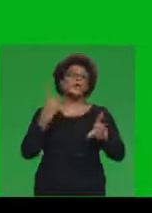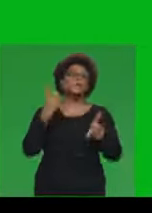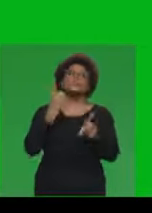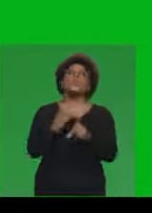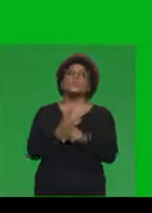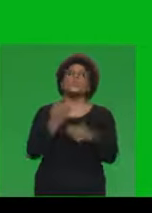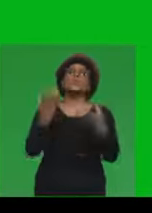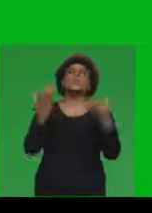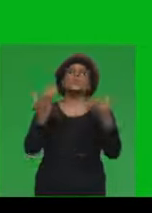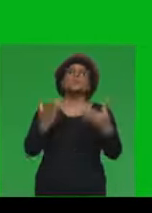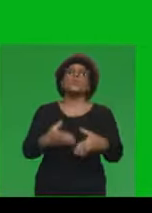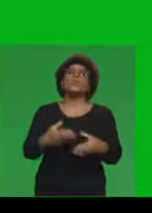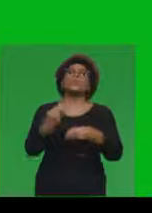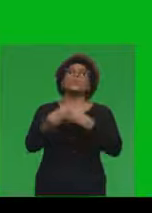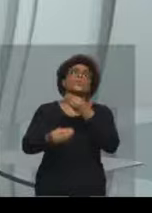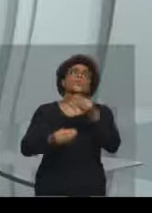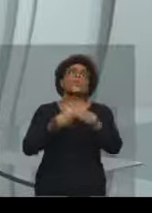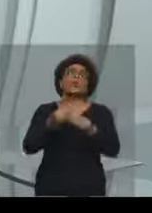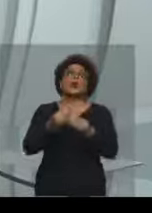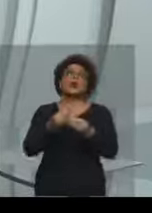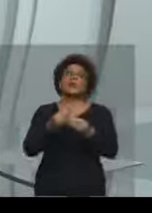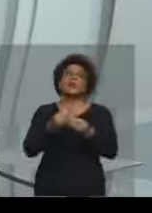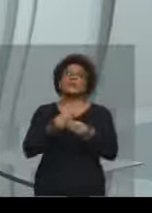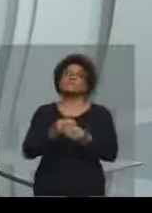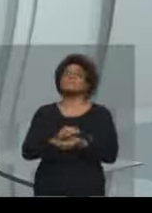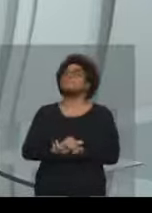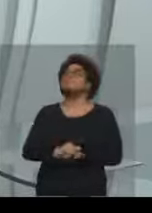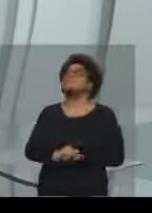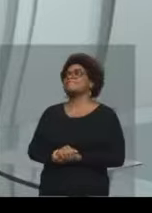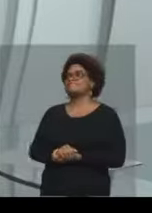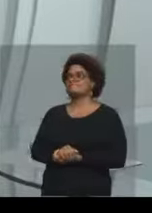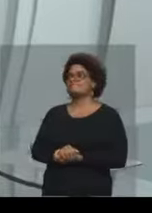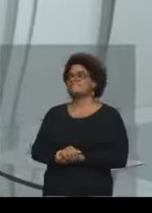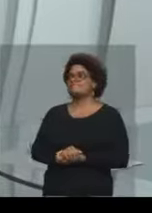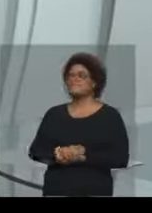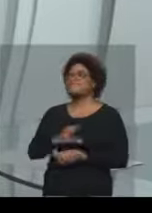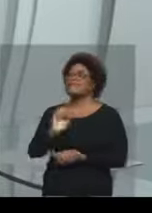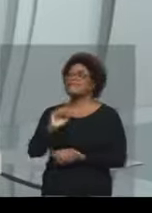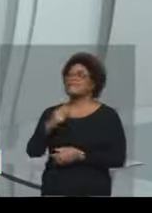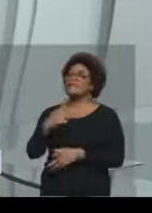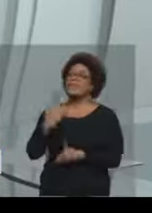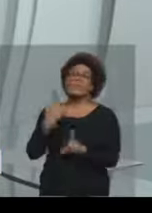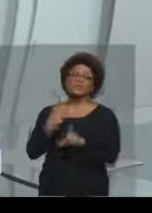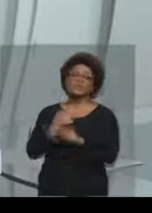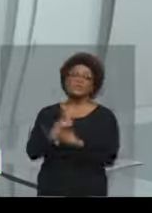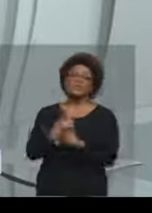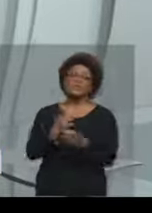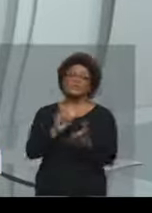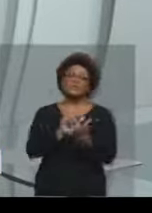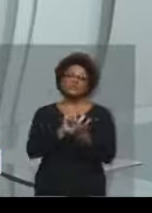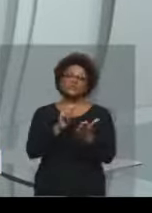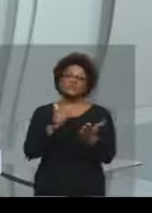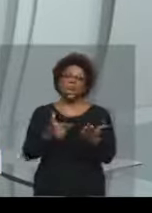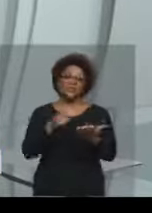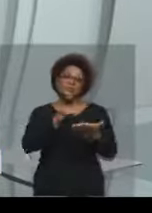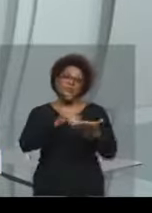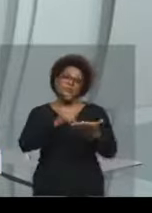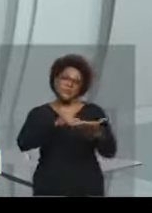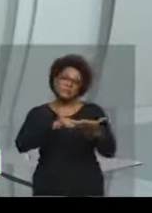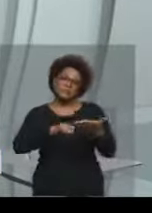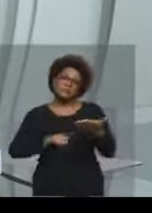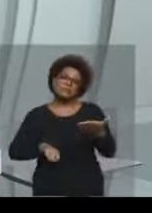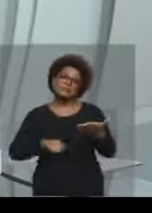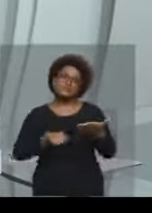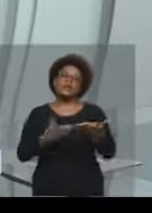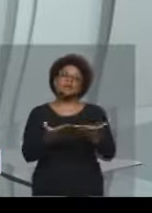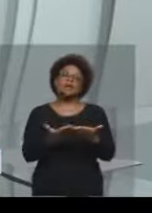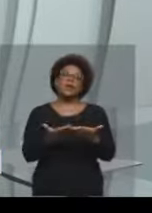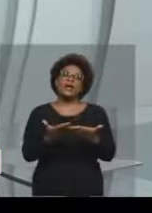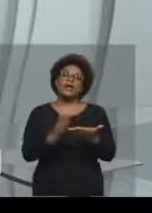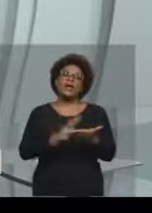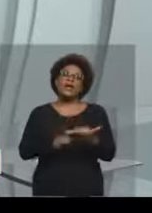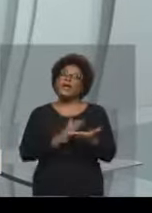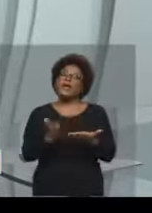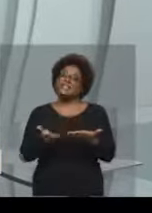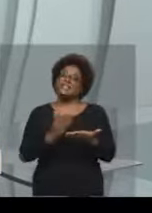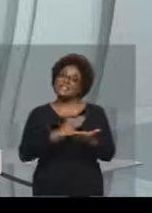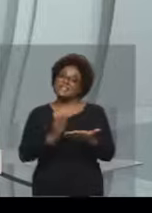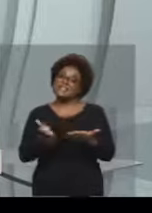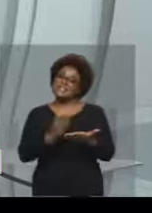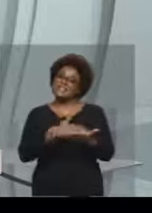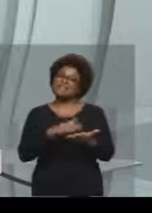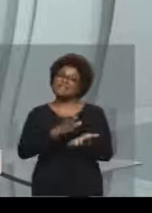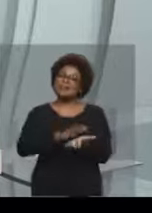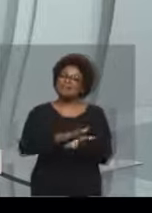encontrar as notícias, né, nos jornais impressos, revistas impressas, também hoje, né, com a internet, então,